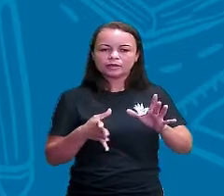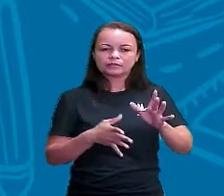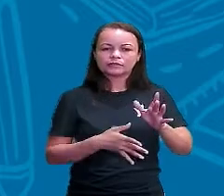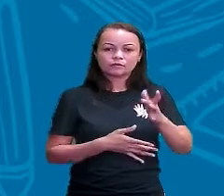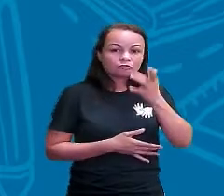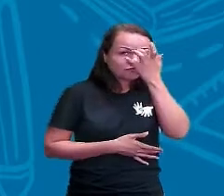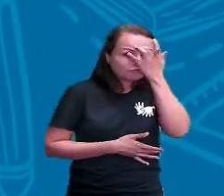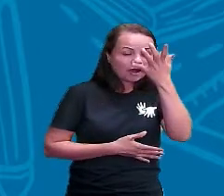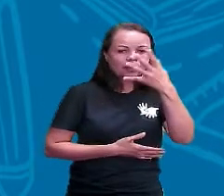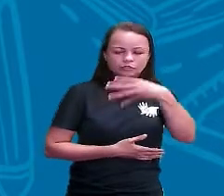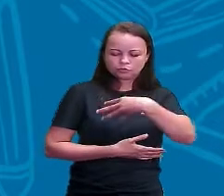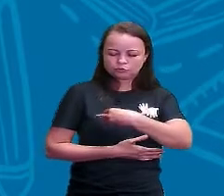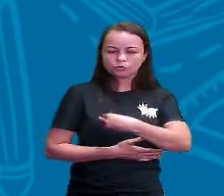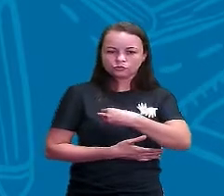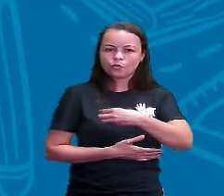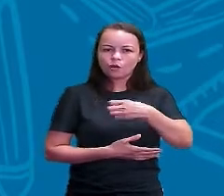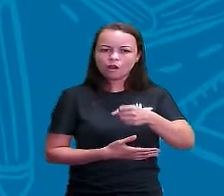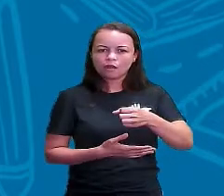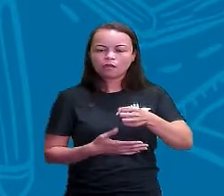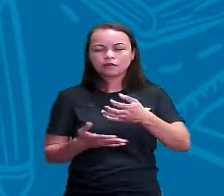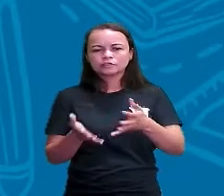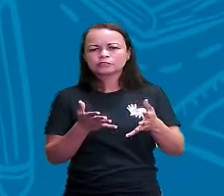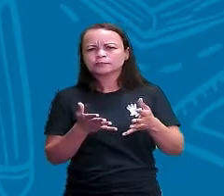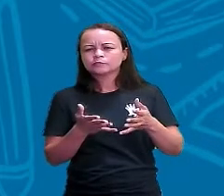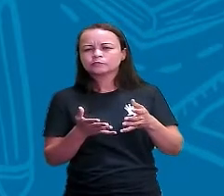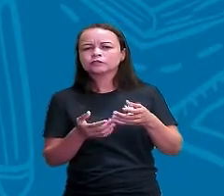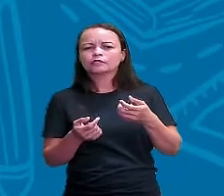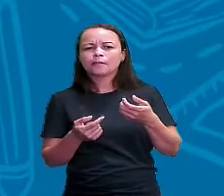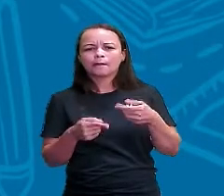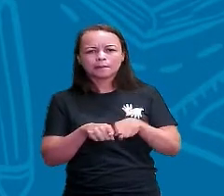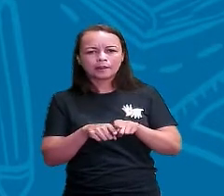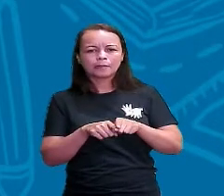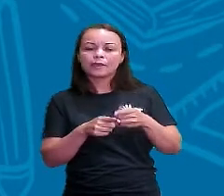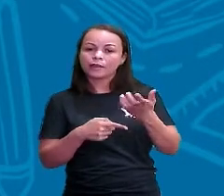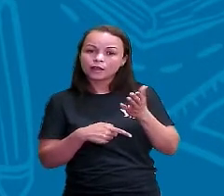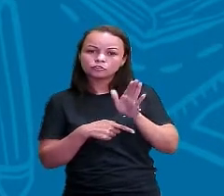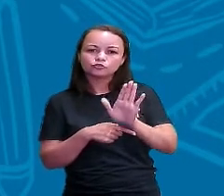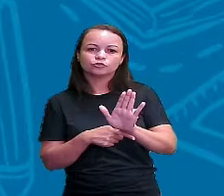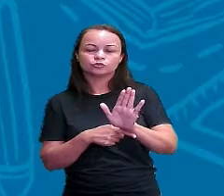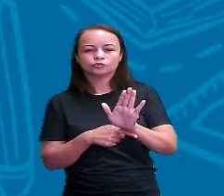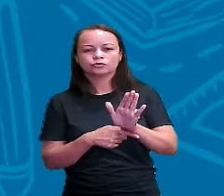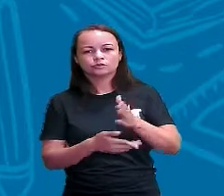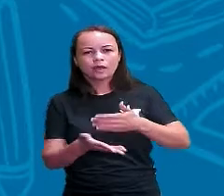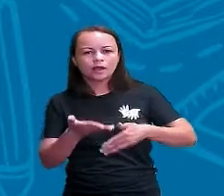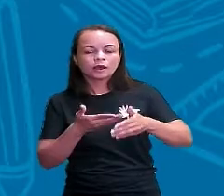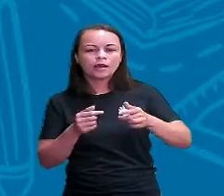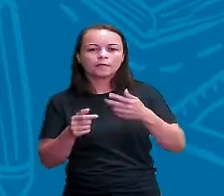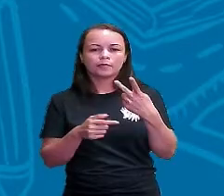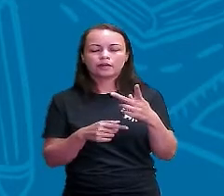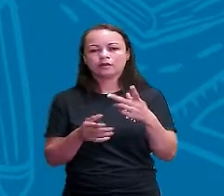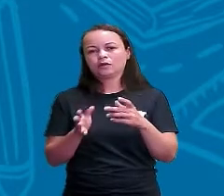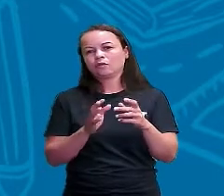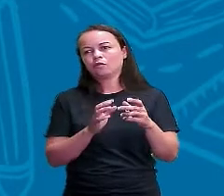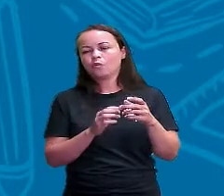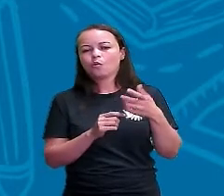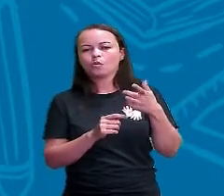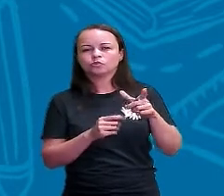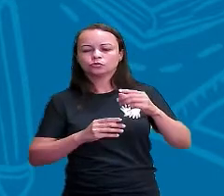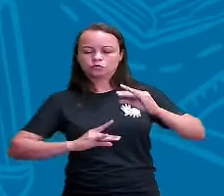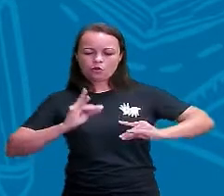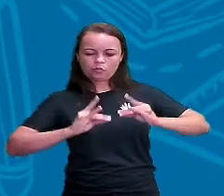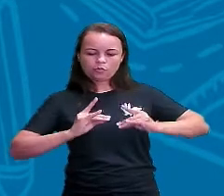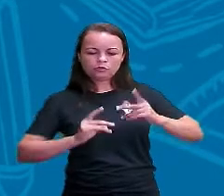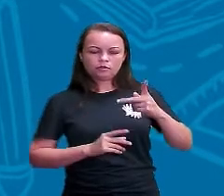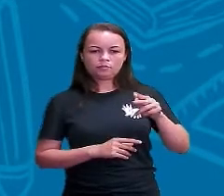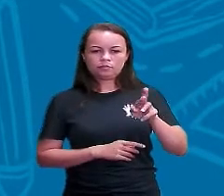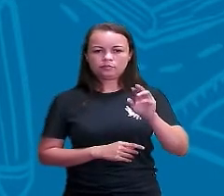de quê? Do leite materno. Então também ele é considerado também, ele contribui com outro hormônio chamado de prolactina, né? Um hormônio